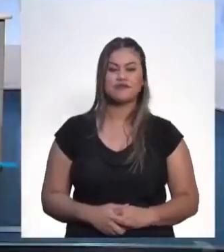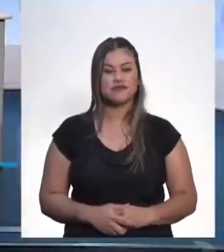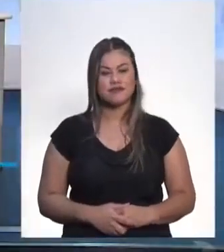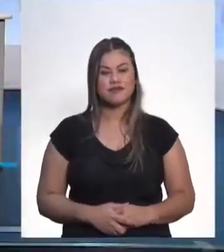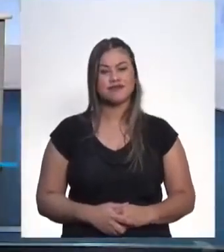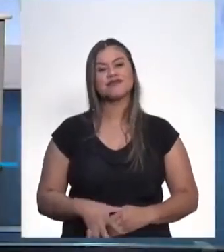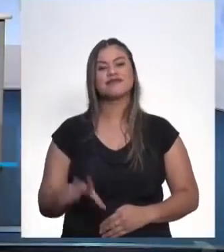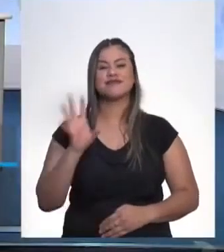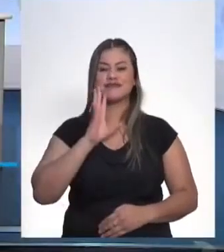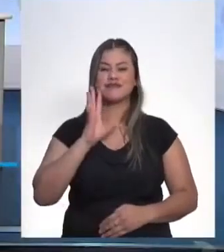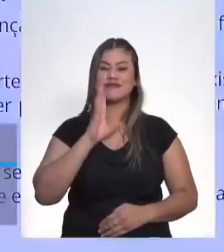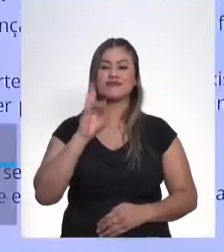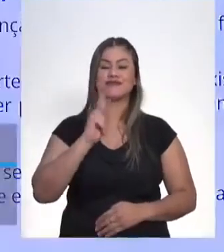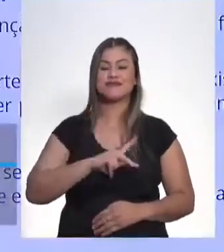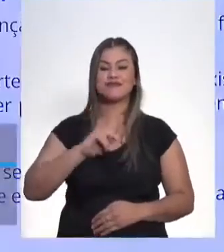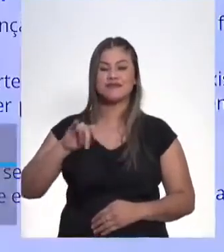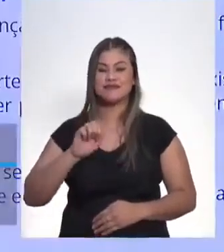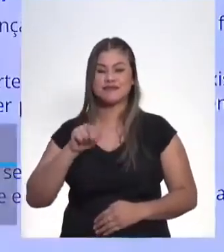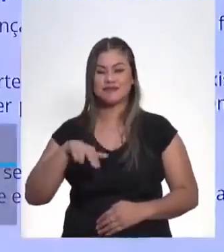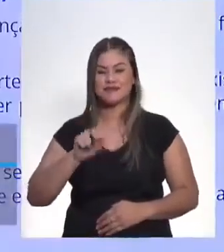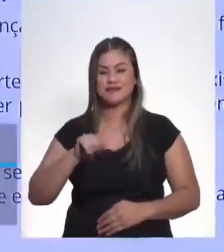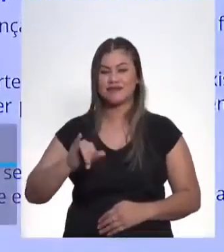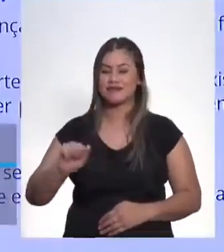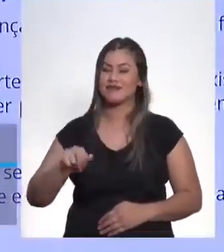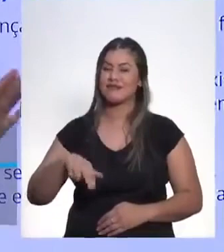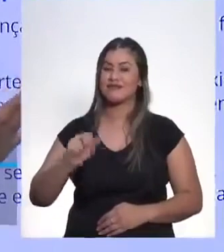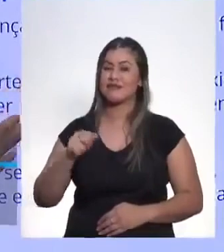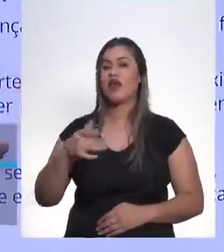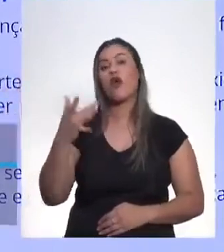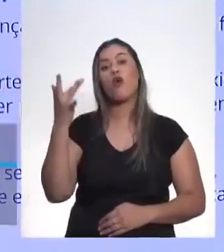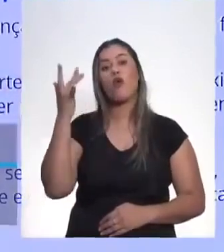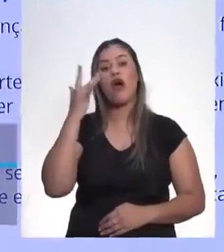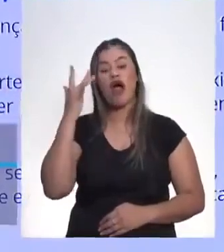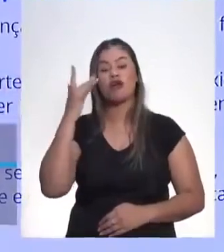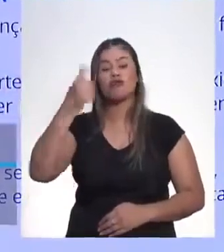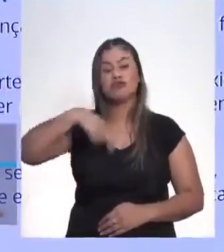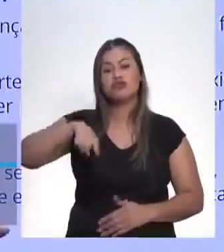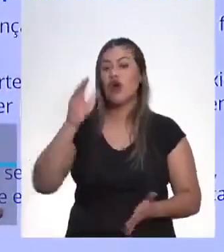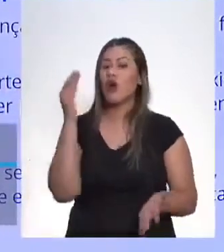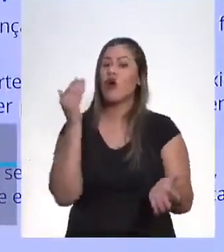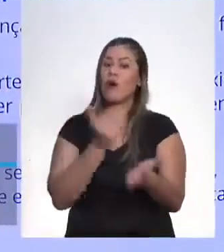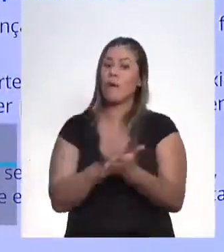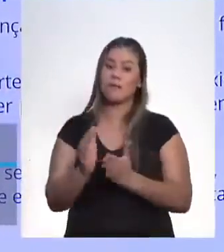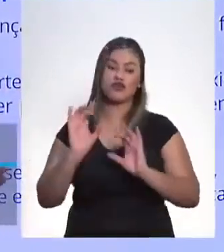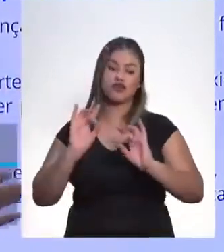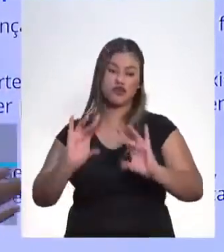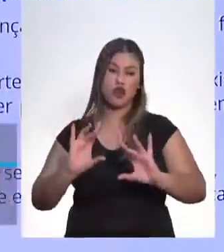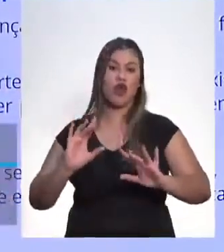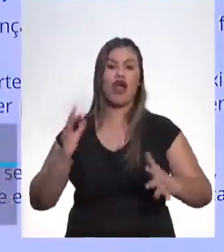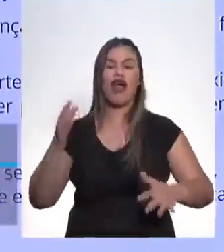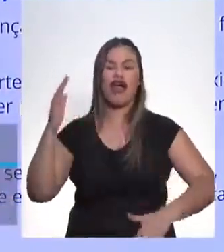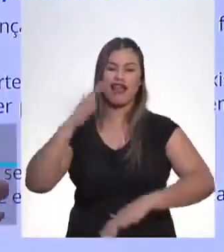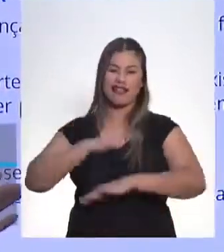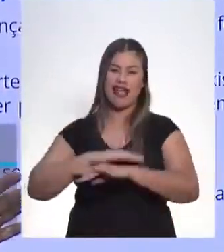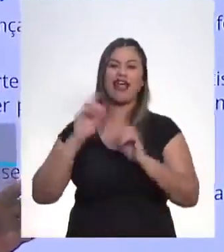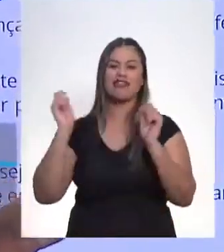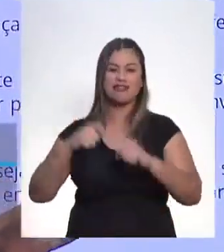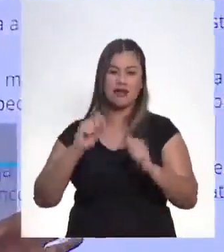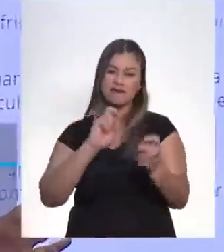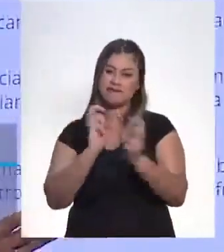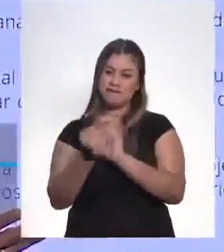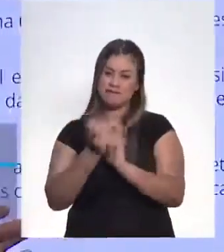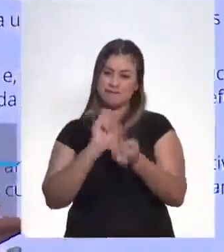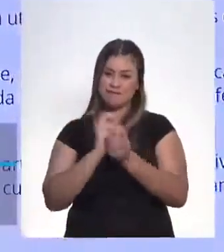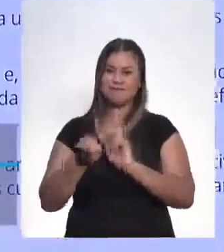Olha que legal. Professora Janaína, eu acho que a gente só instigou a garotada para hoje à tarde começar a jogar capoeira, não é